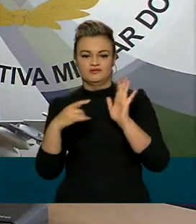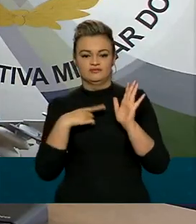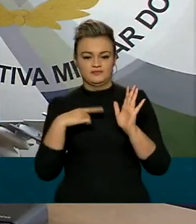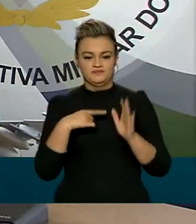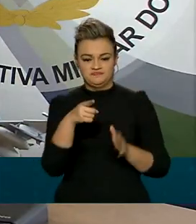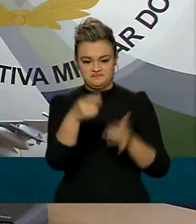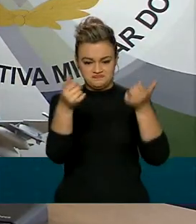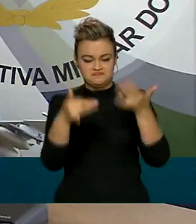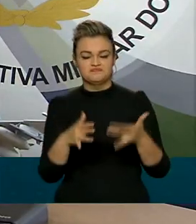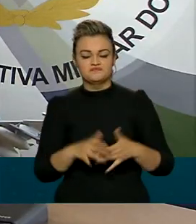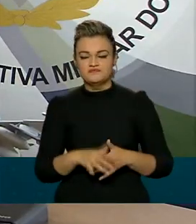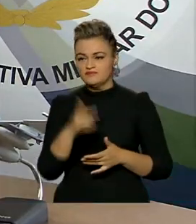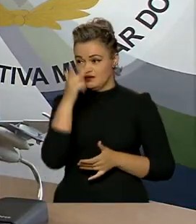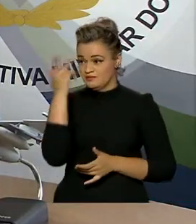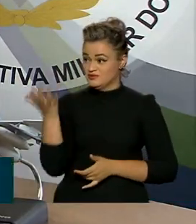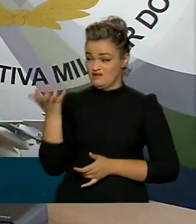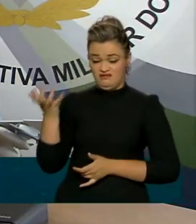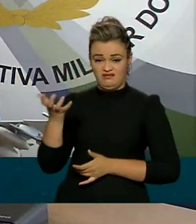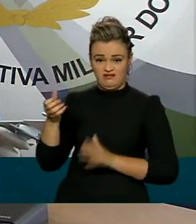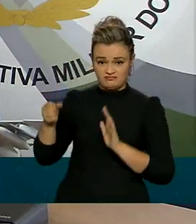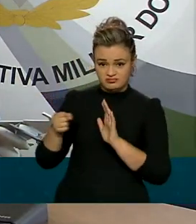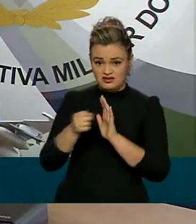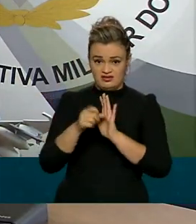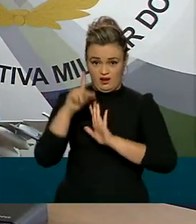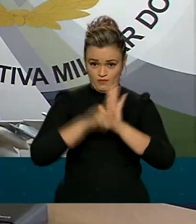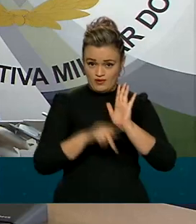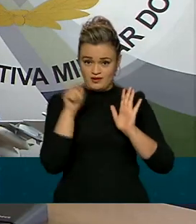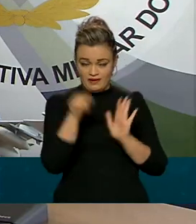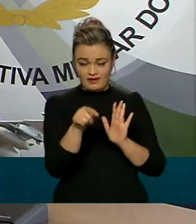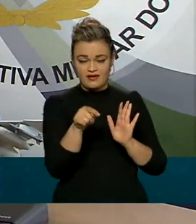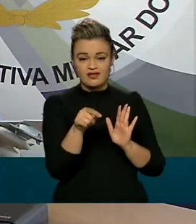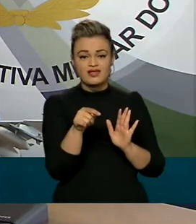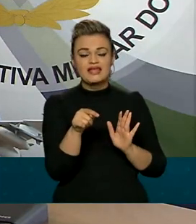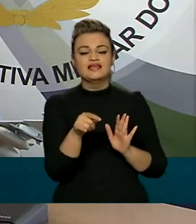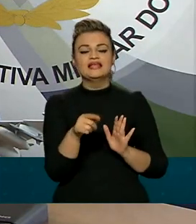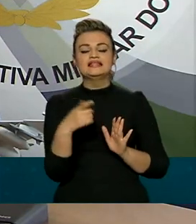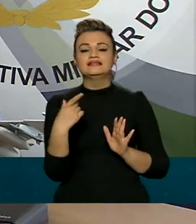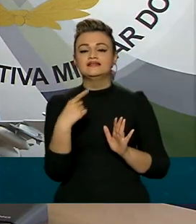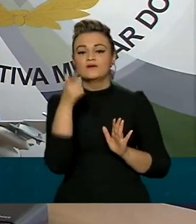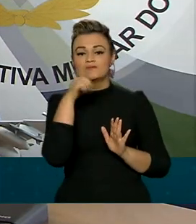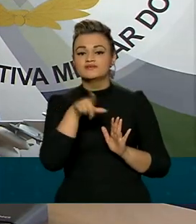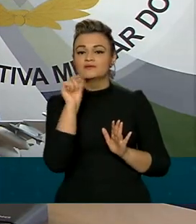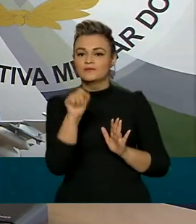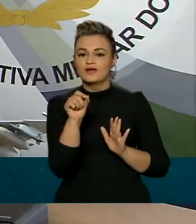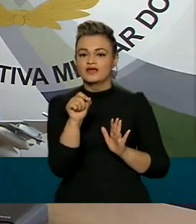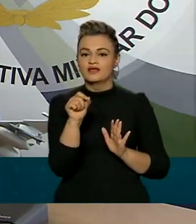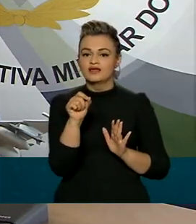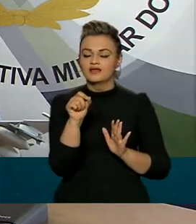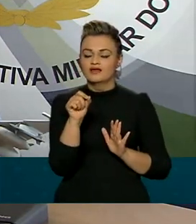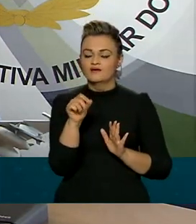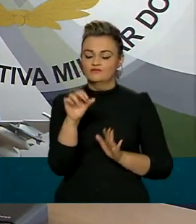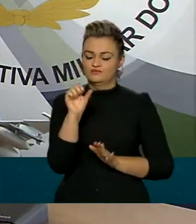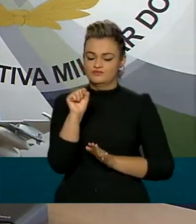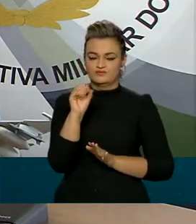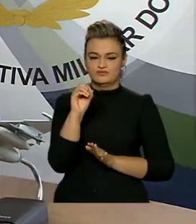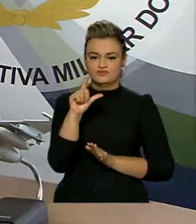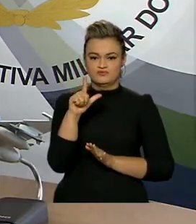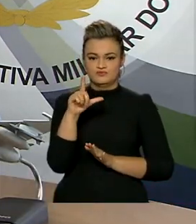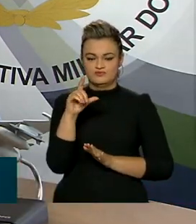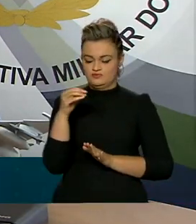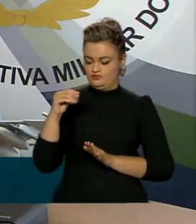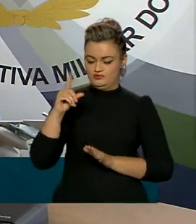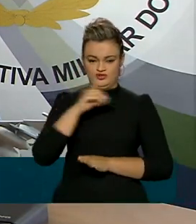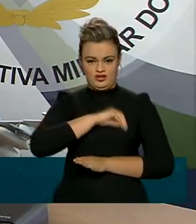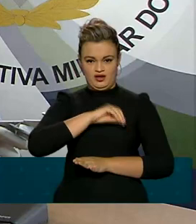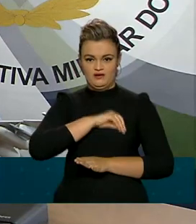O atleta que consegue ingressar no nosso programa, ele vai receber um soldo com 13º e